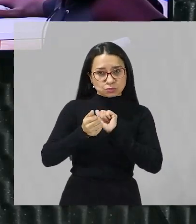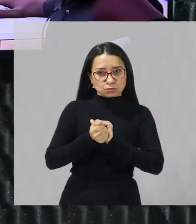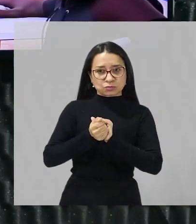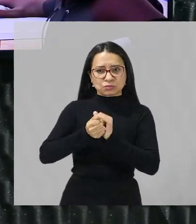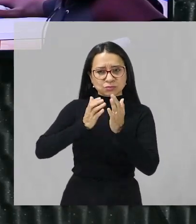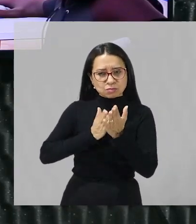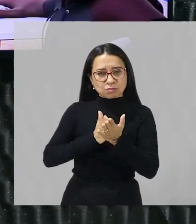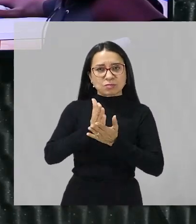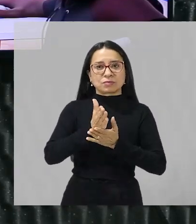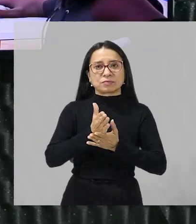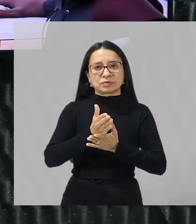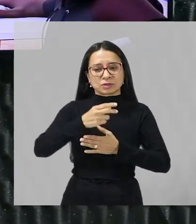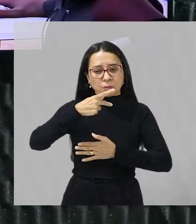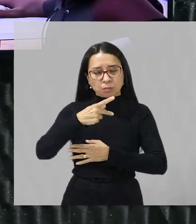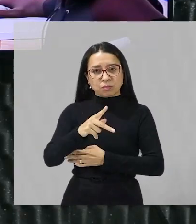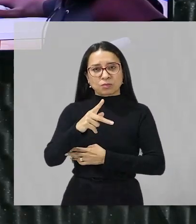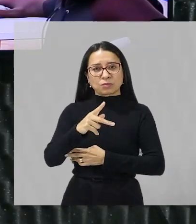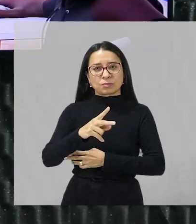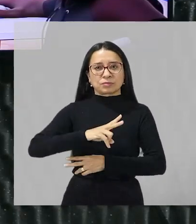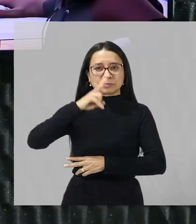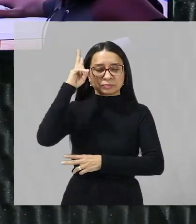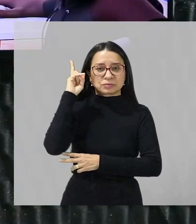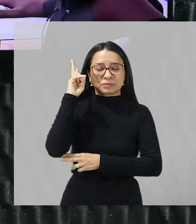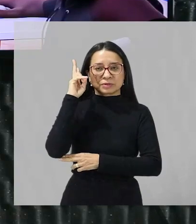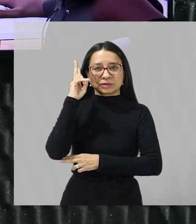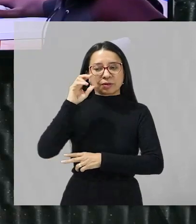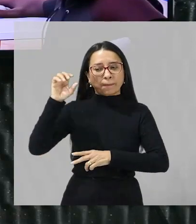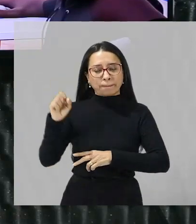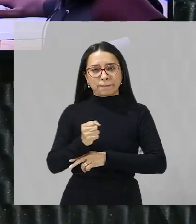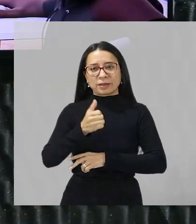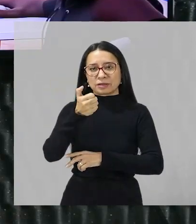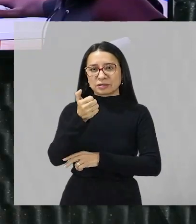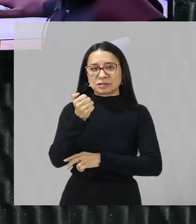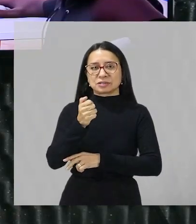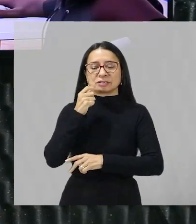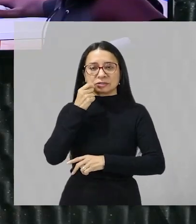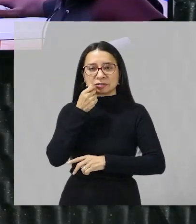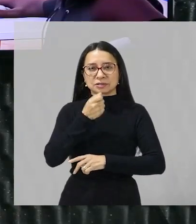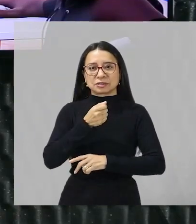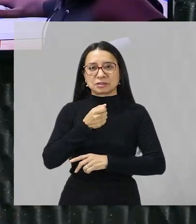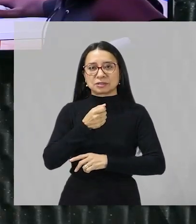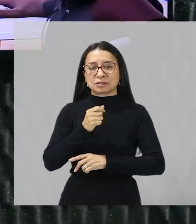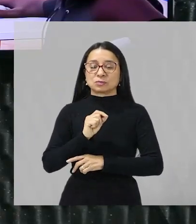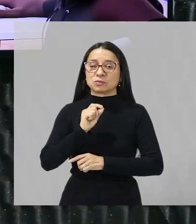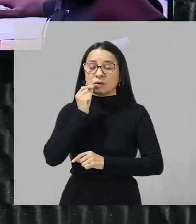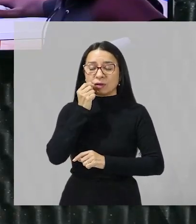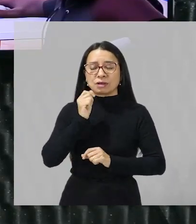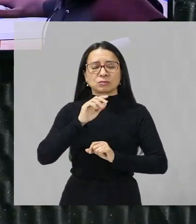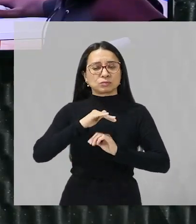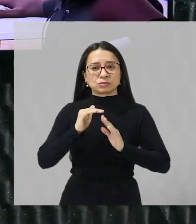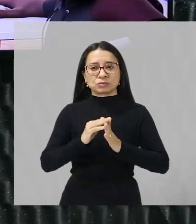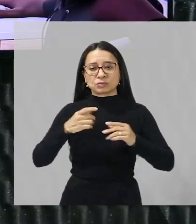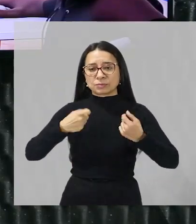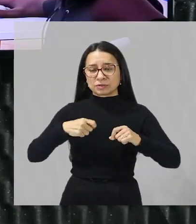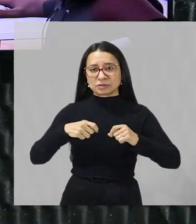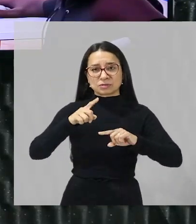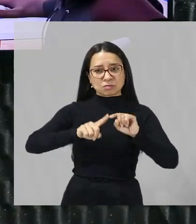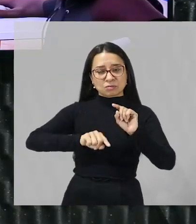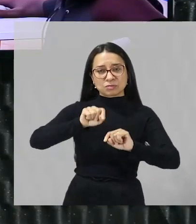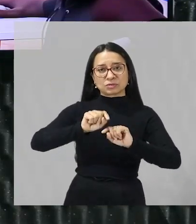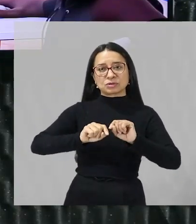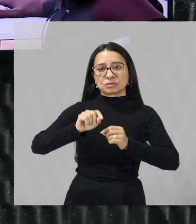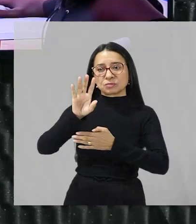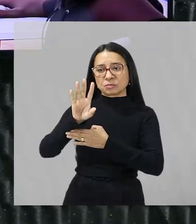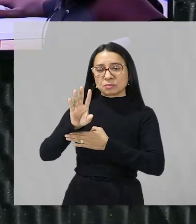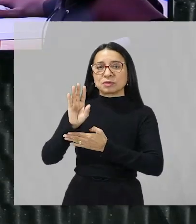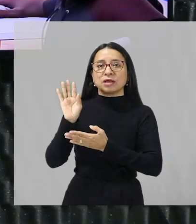vestibulares. Então já fica ligadinha, pega aí caneta, caderno, lápis, marca-texto, tudo que for preciso para você anotar essas